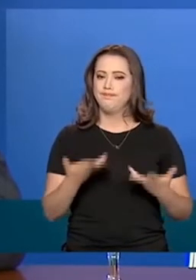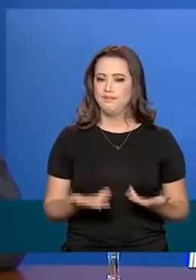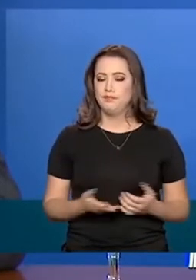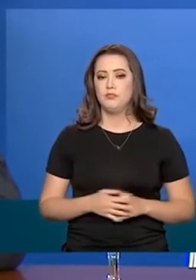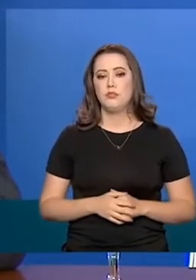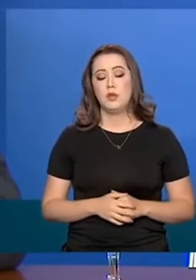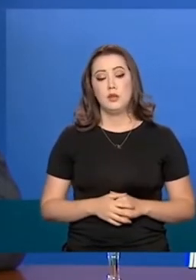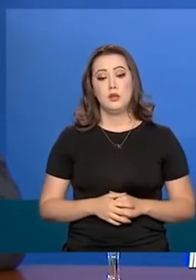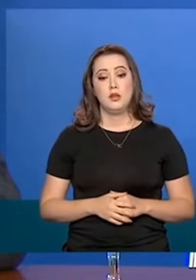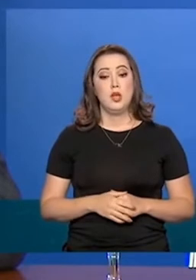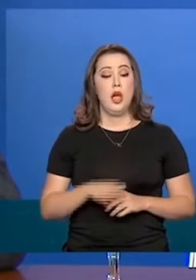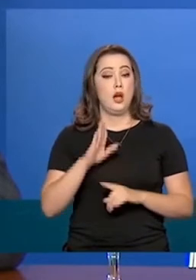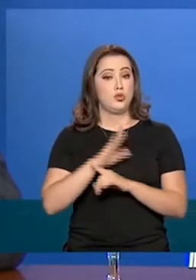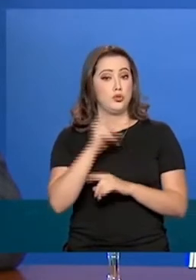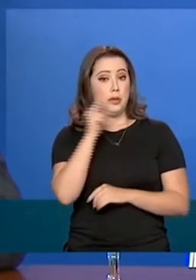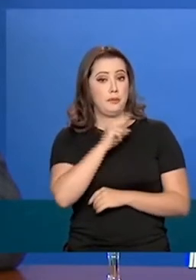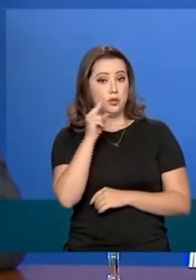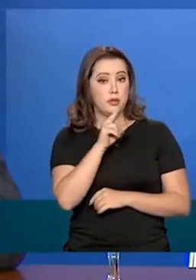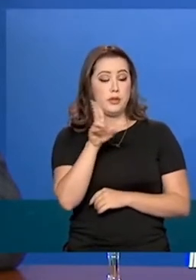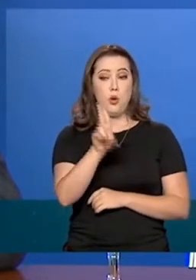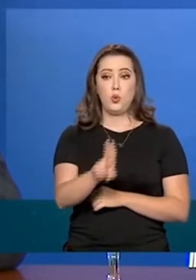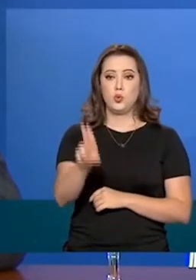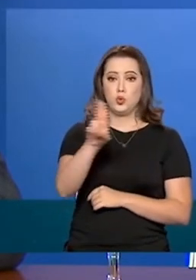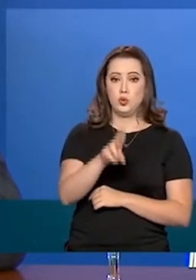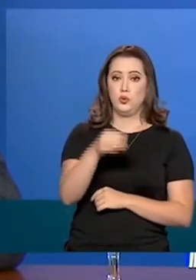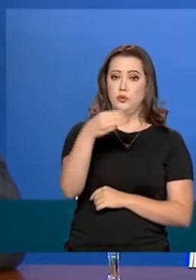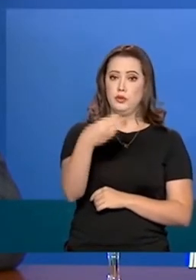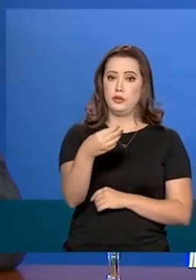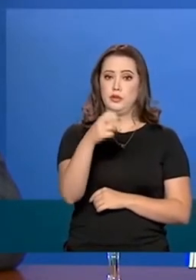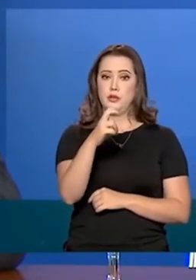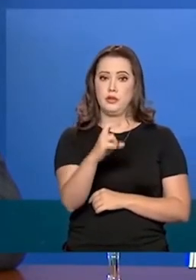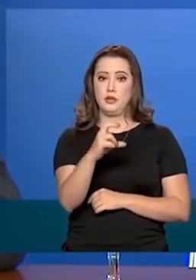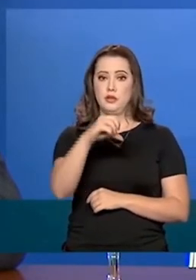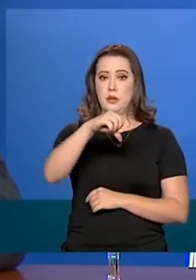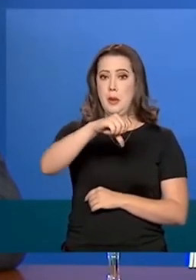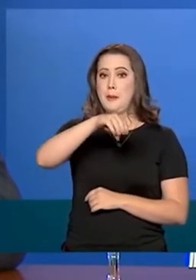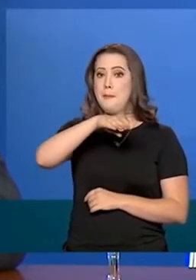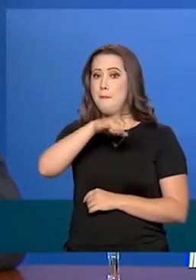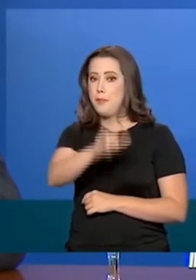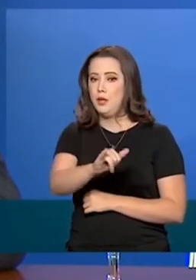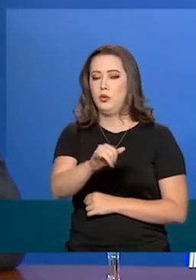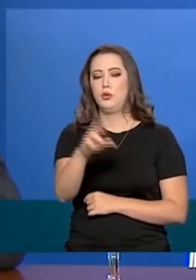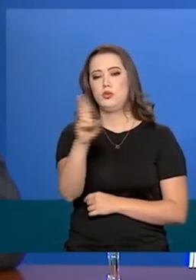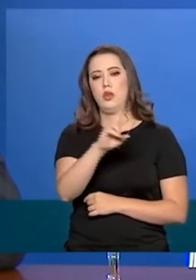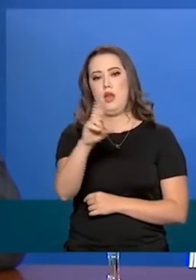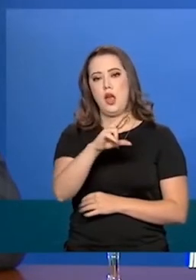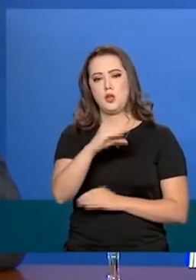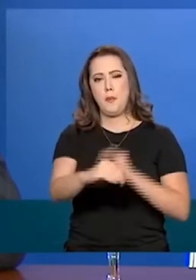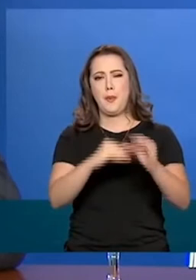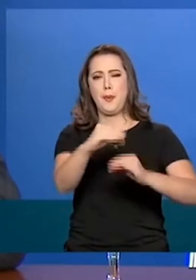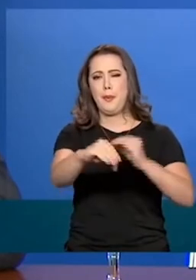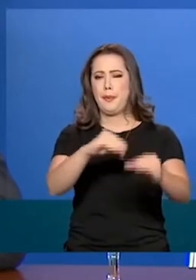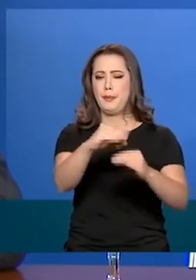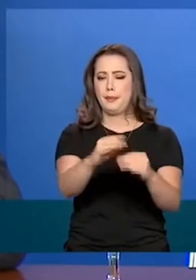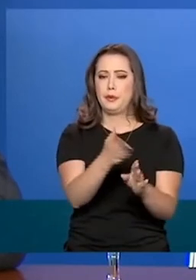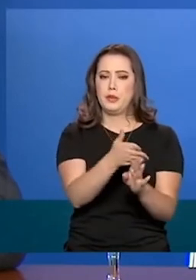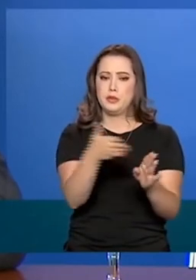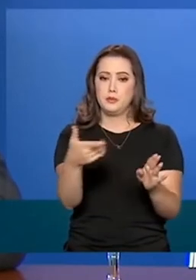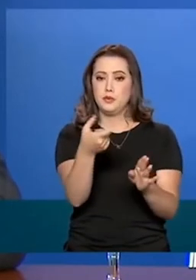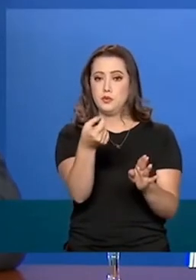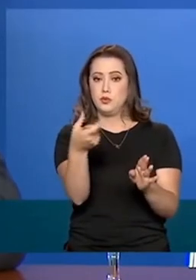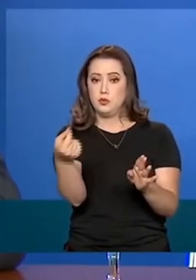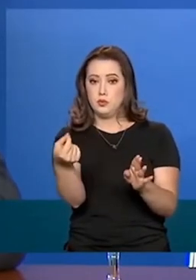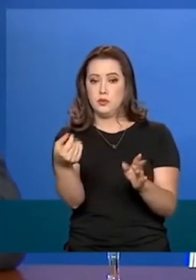executou cerca de 359 bilhões de reais nesse período de 2020